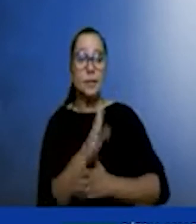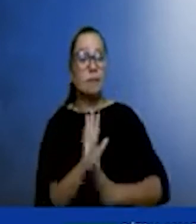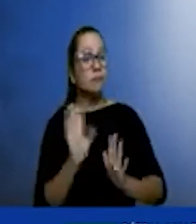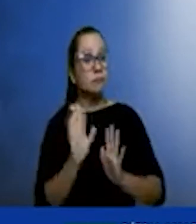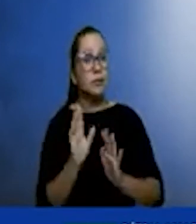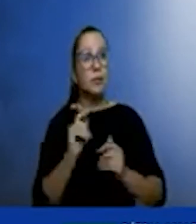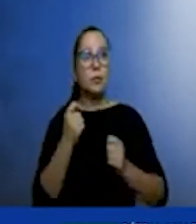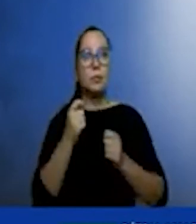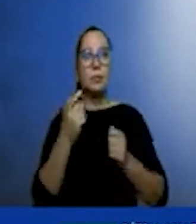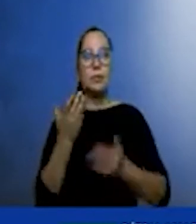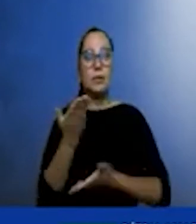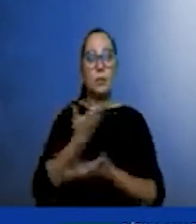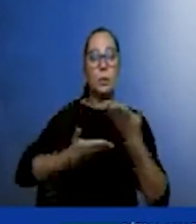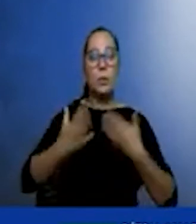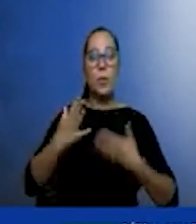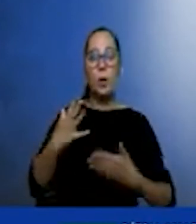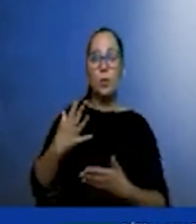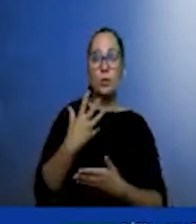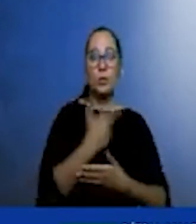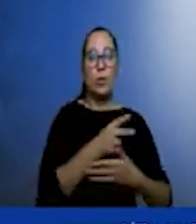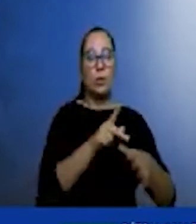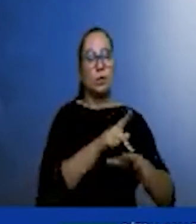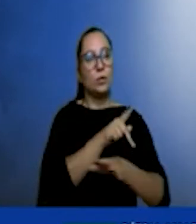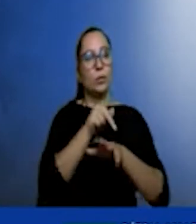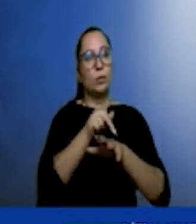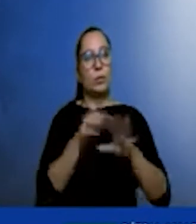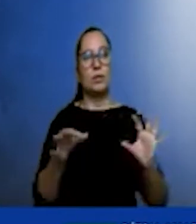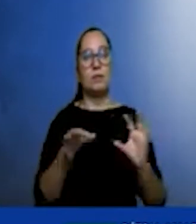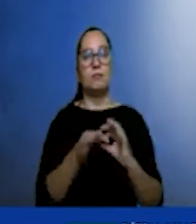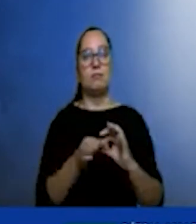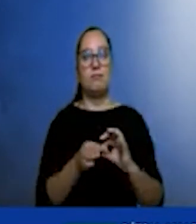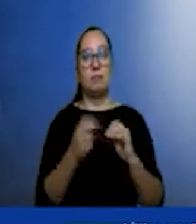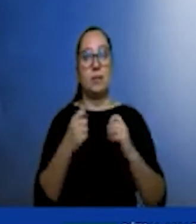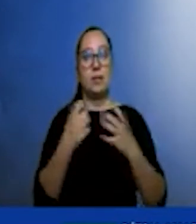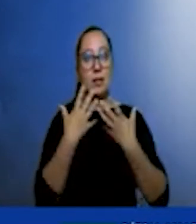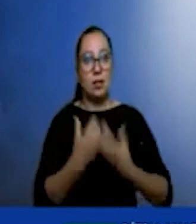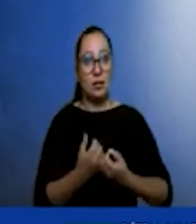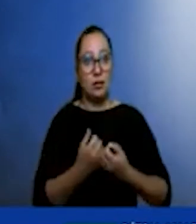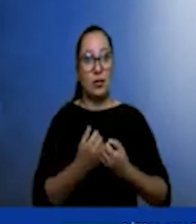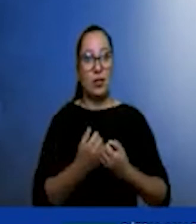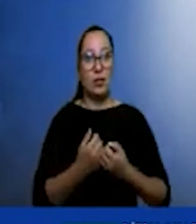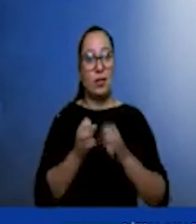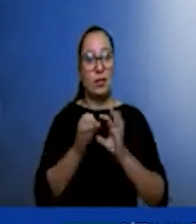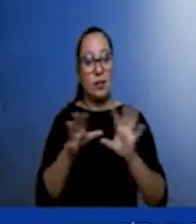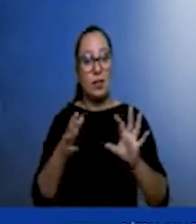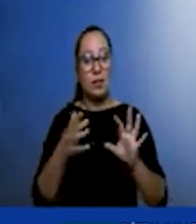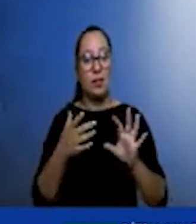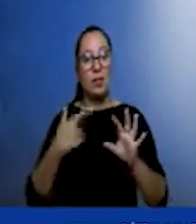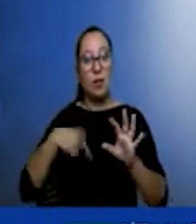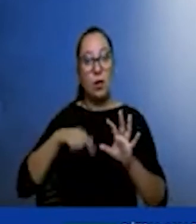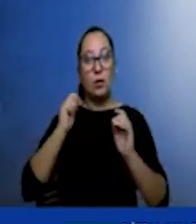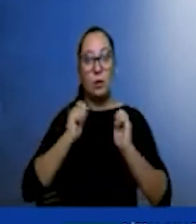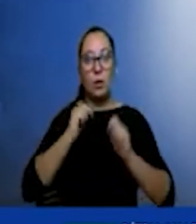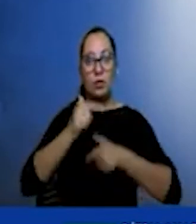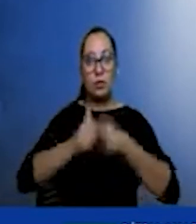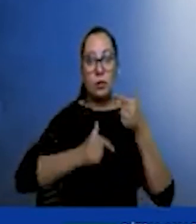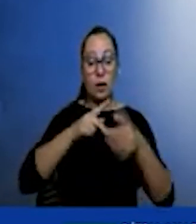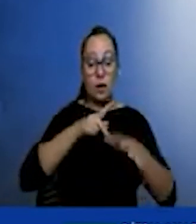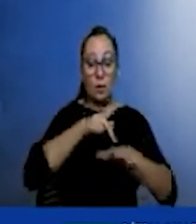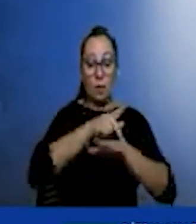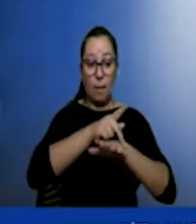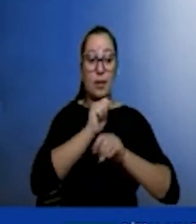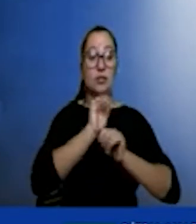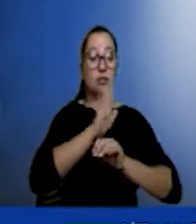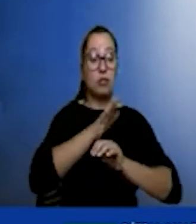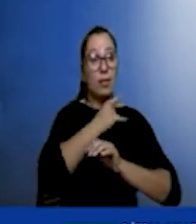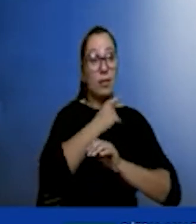para todos os países. Então, tem que deixar espaços de manobra para países que estão atrasados ou que